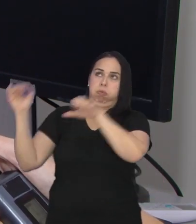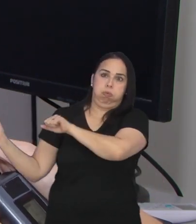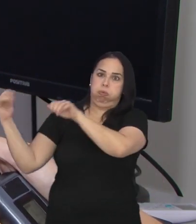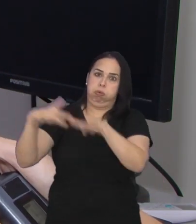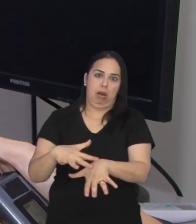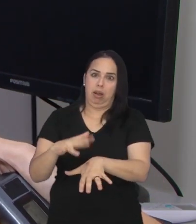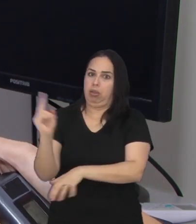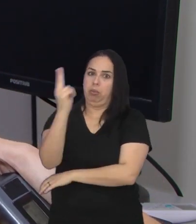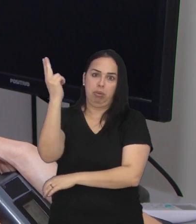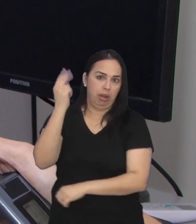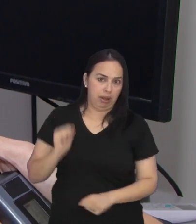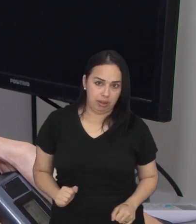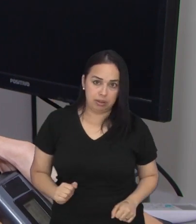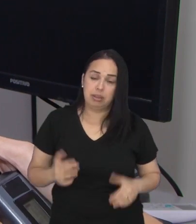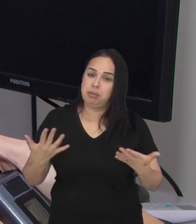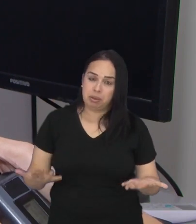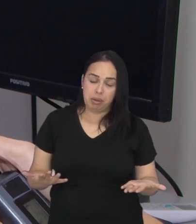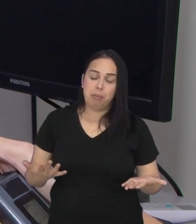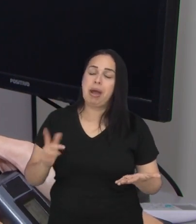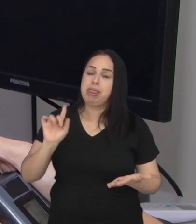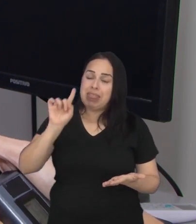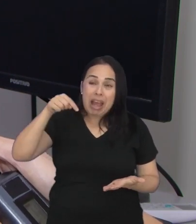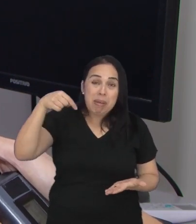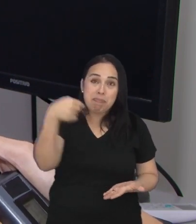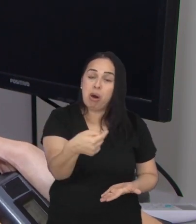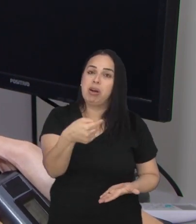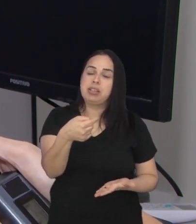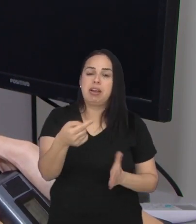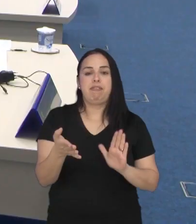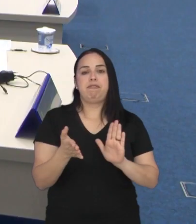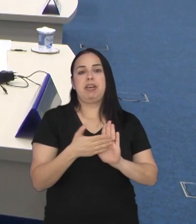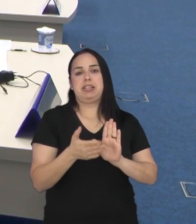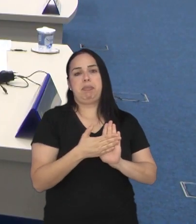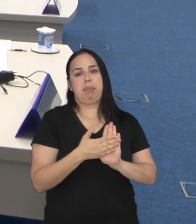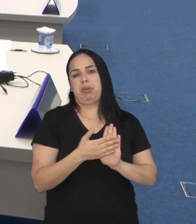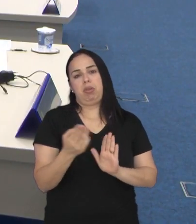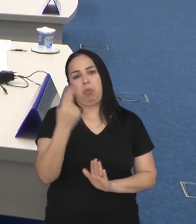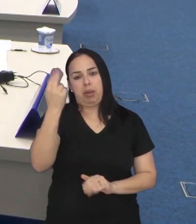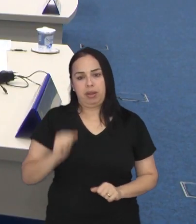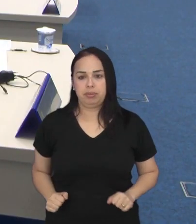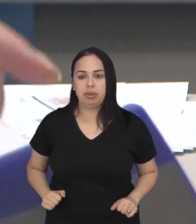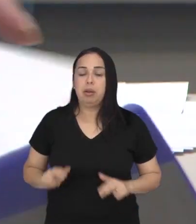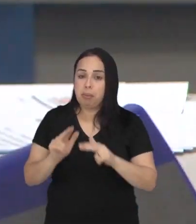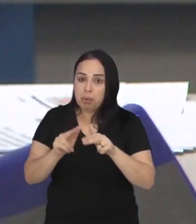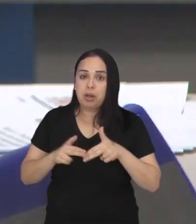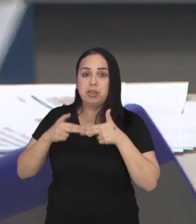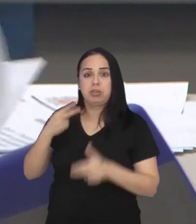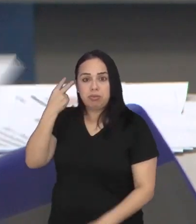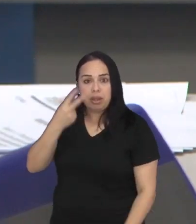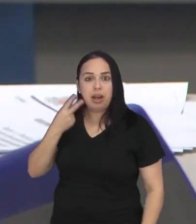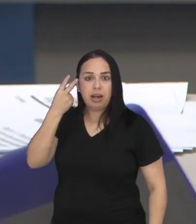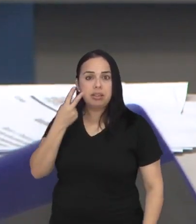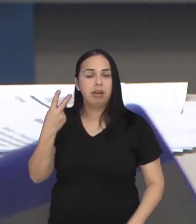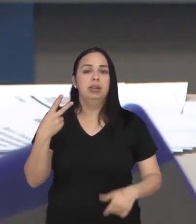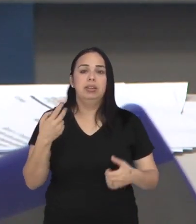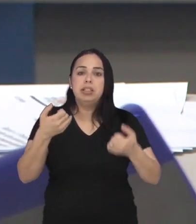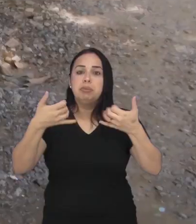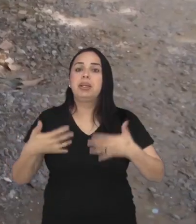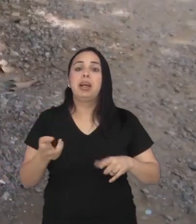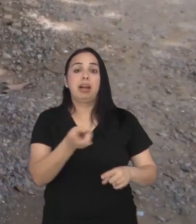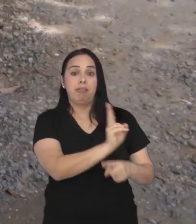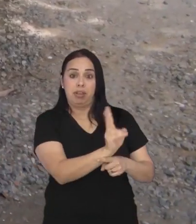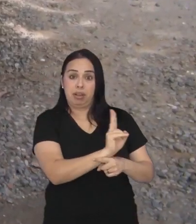ele está sendo punido com muito mais rigor, porque o legislador percebeu que a geração atual, ela não